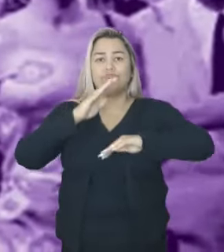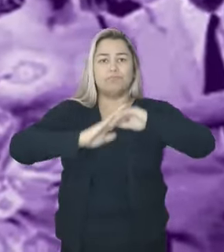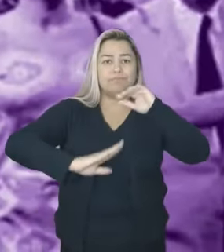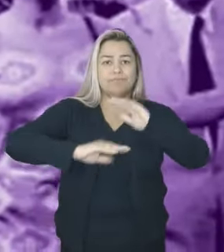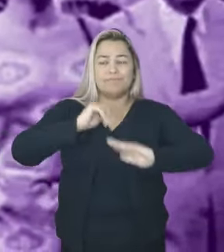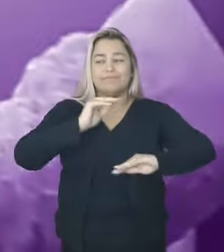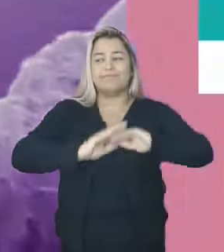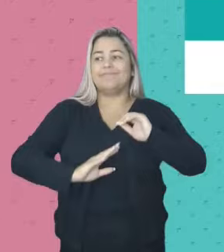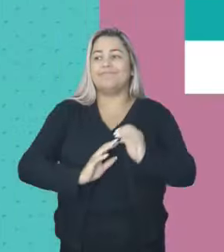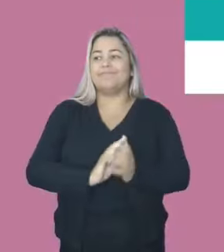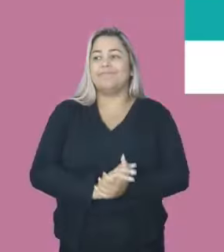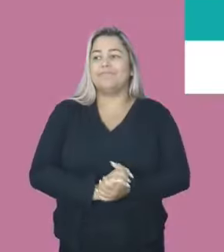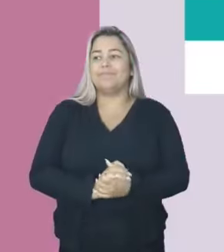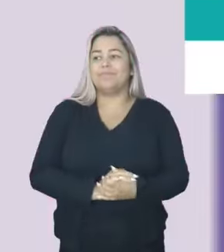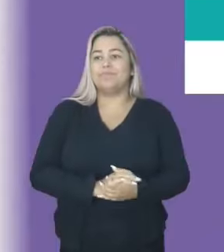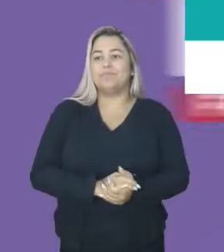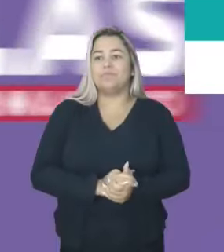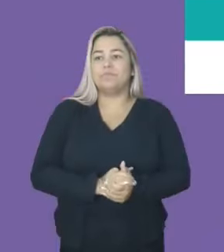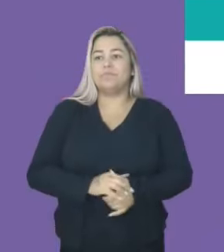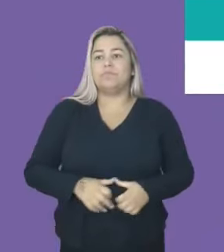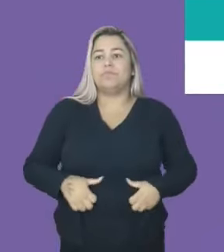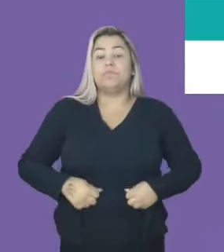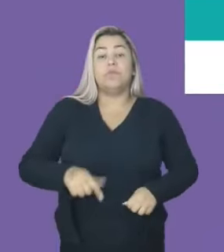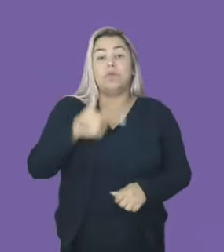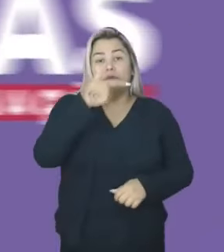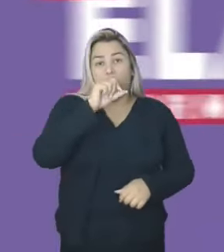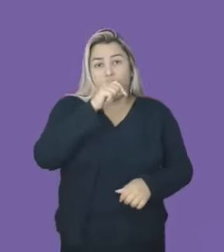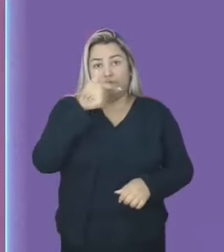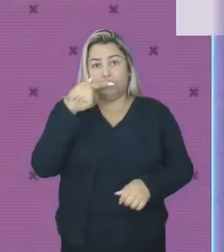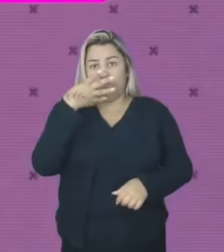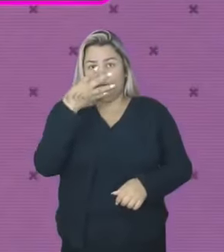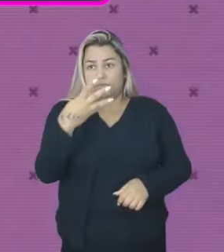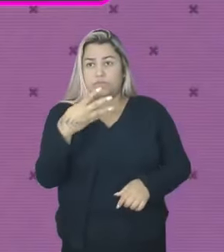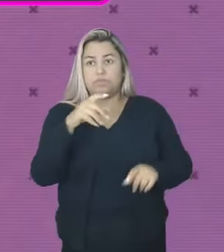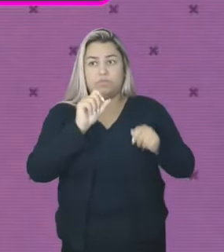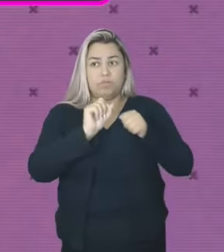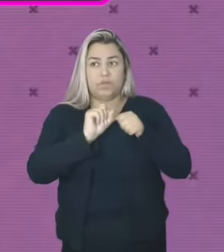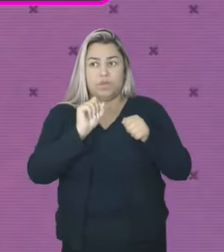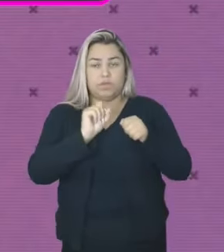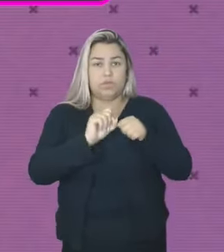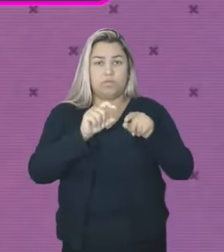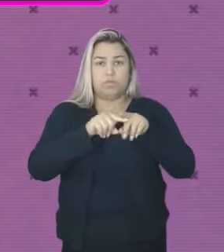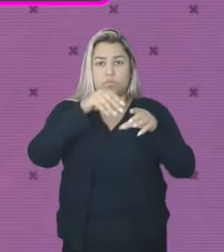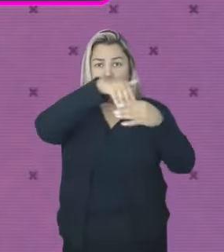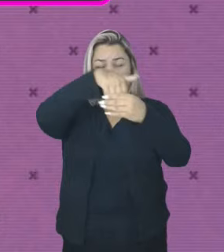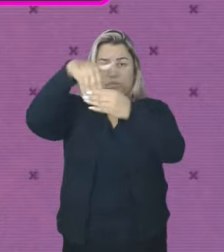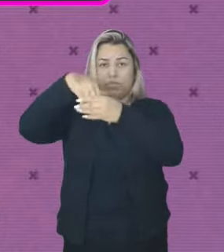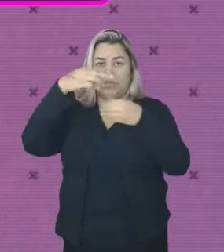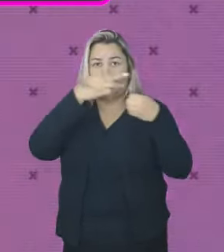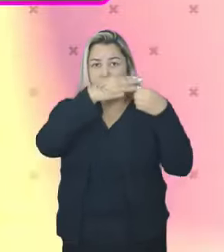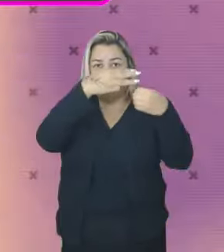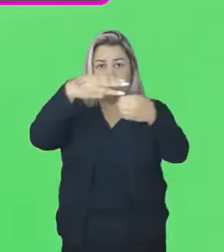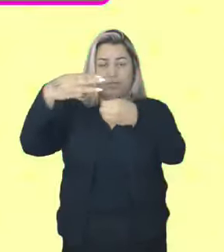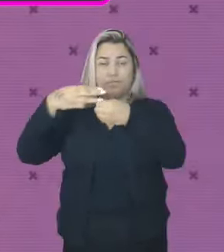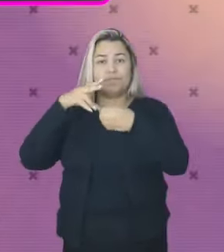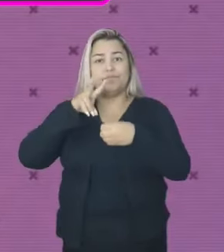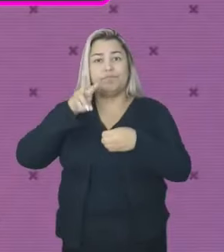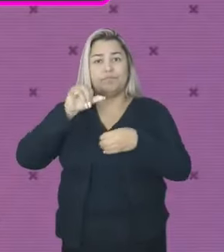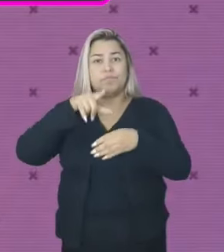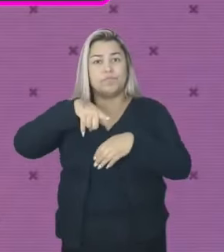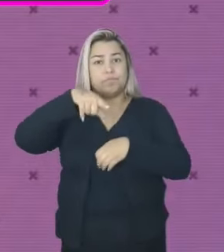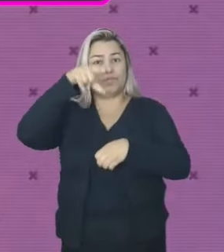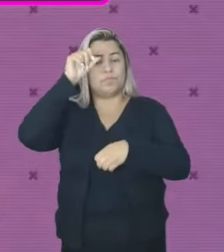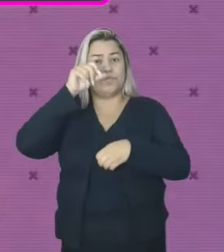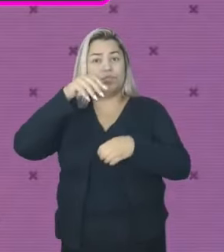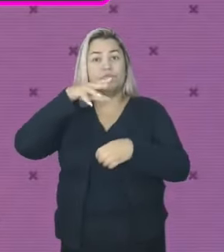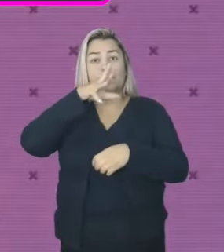de poder. Em 2024, serão realizadas as eleições municipais que irão eleger vereadoras